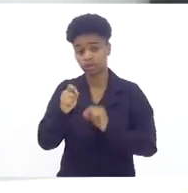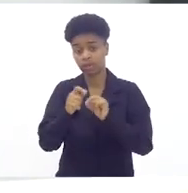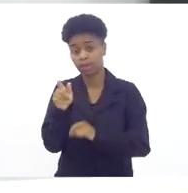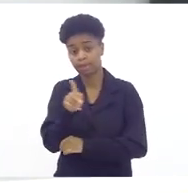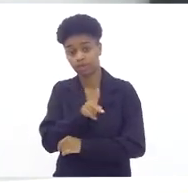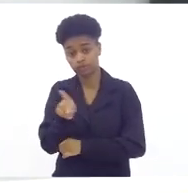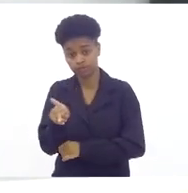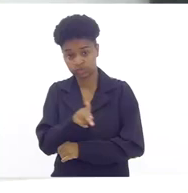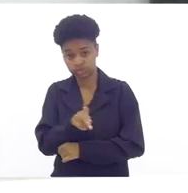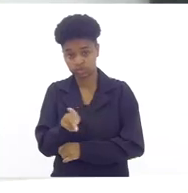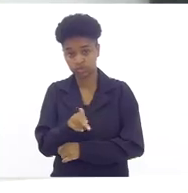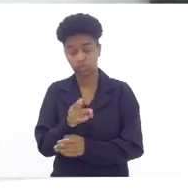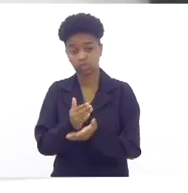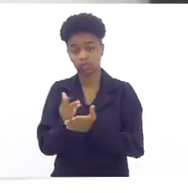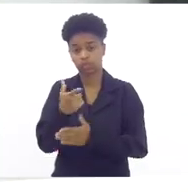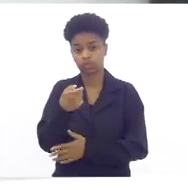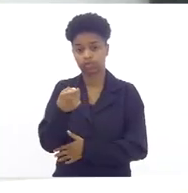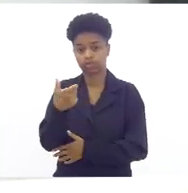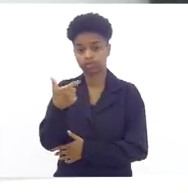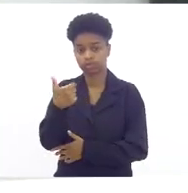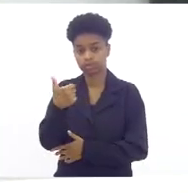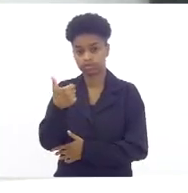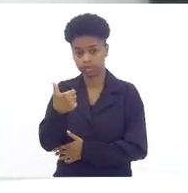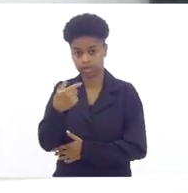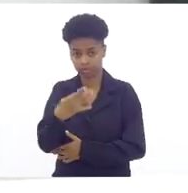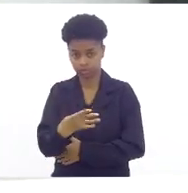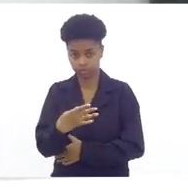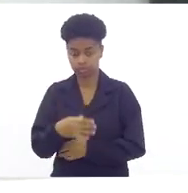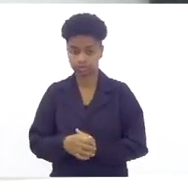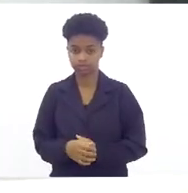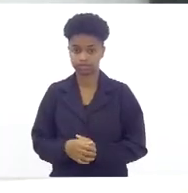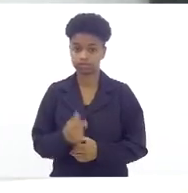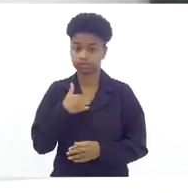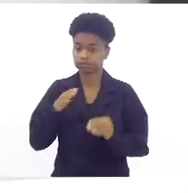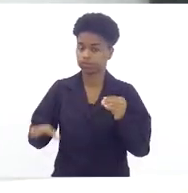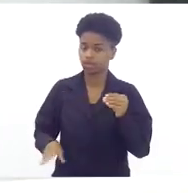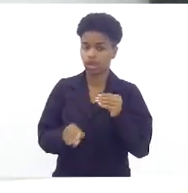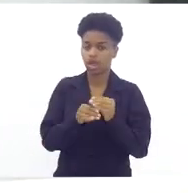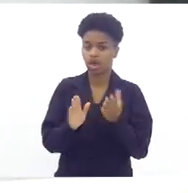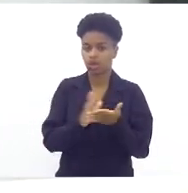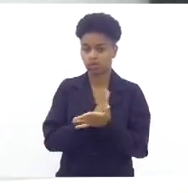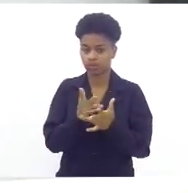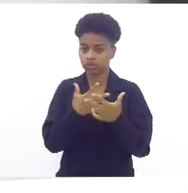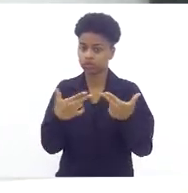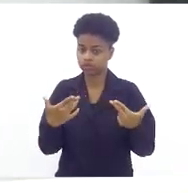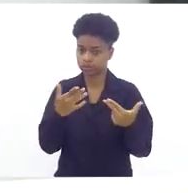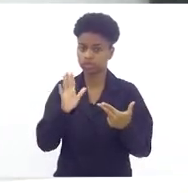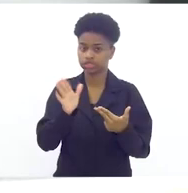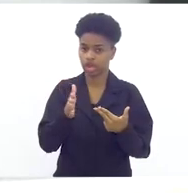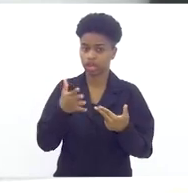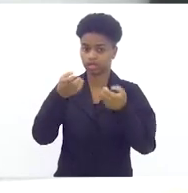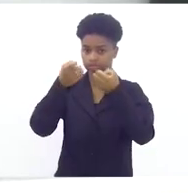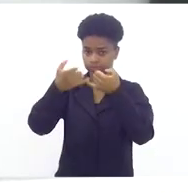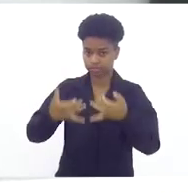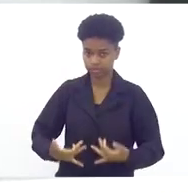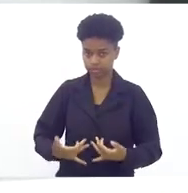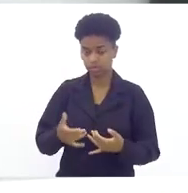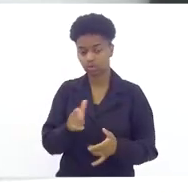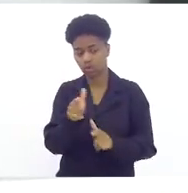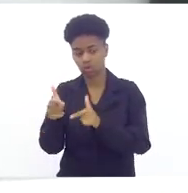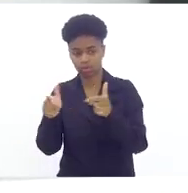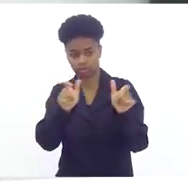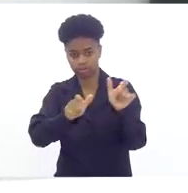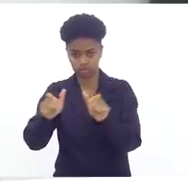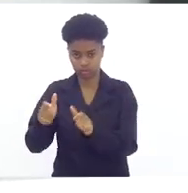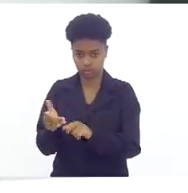Faetec desde 2014 eu venho aqui reiterar algumas demandas que já foram colocadas né por muitos